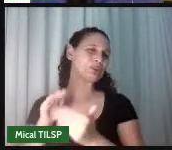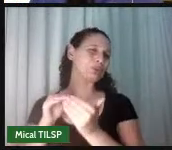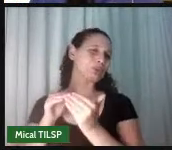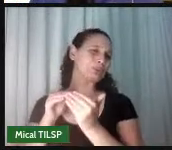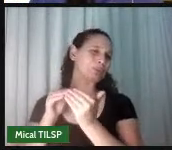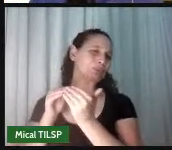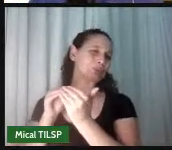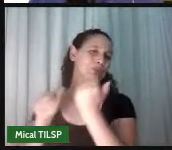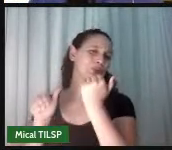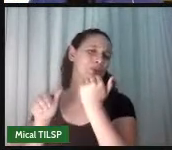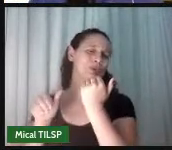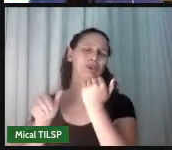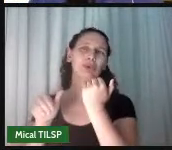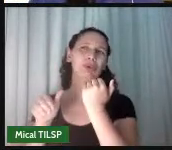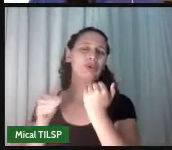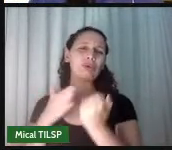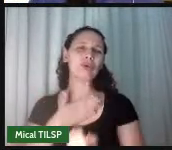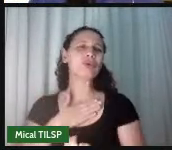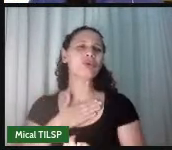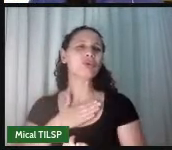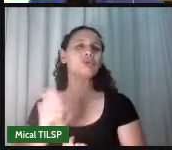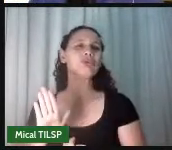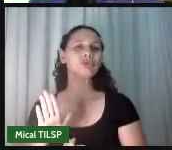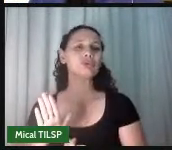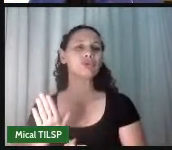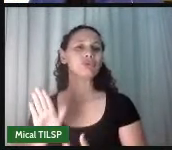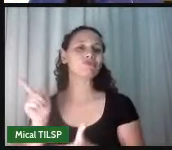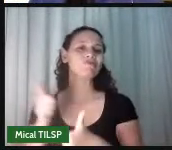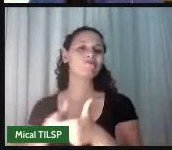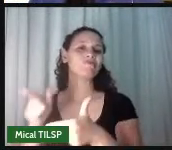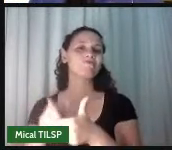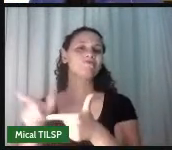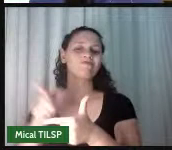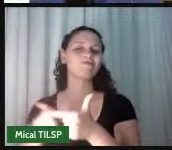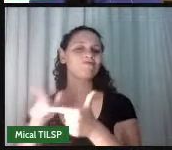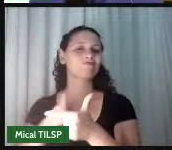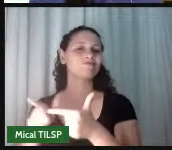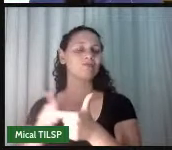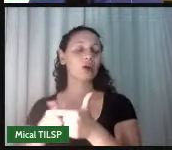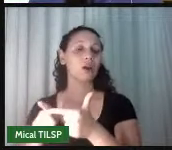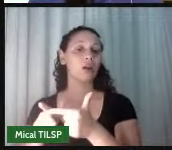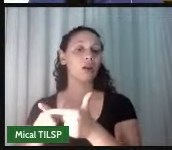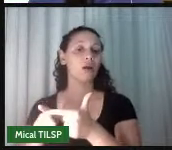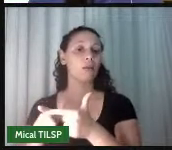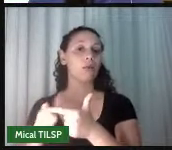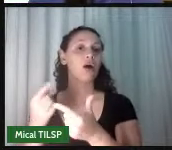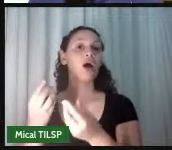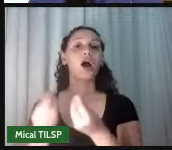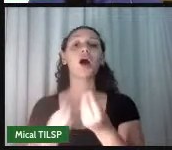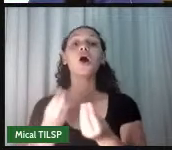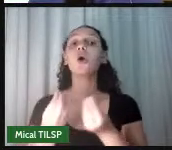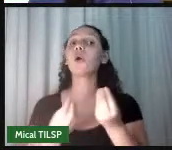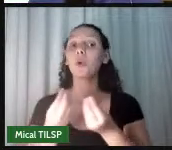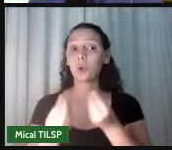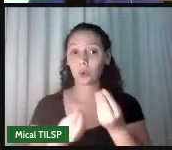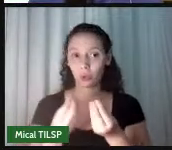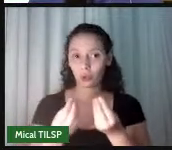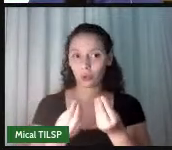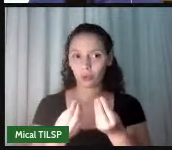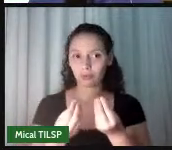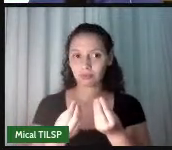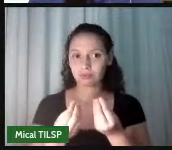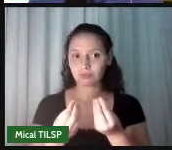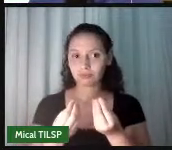um embaraço. Tá? Então, esse embaraço jurídico, ele é e necessita de